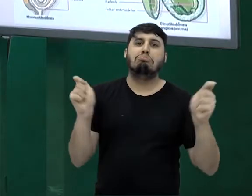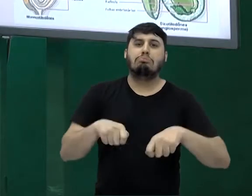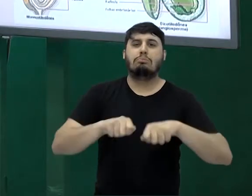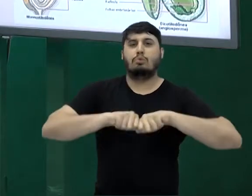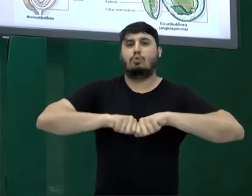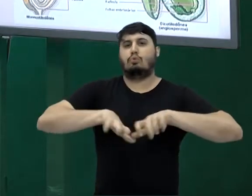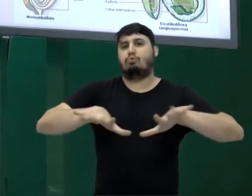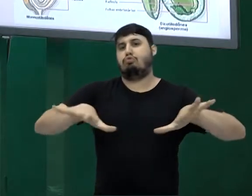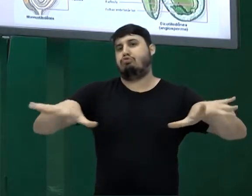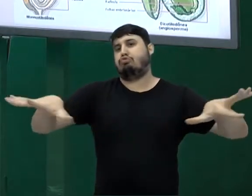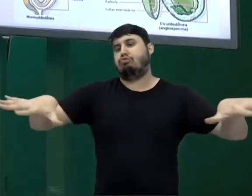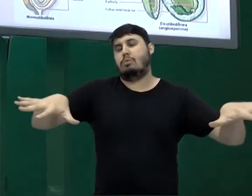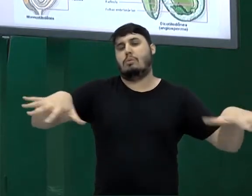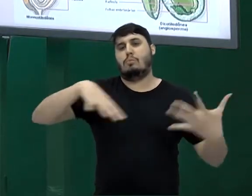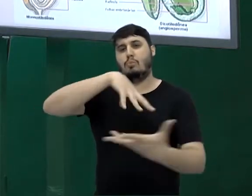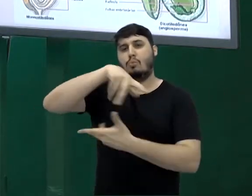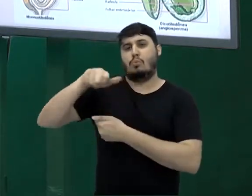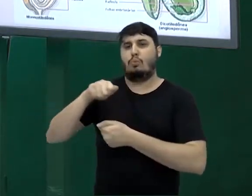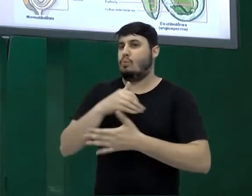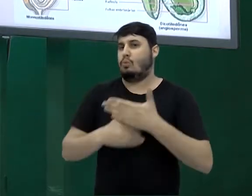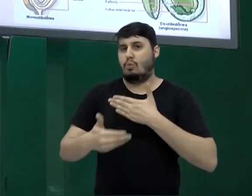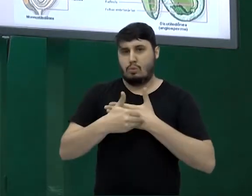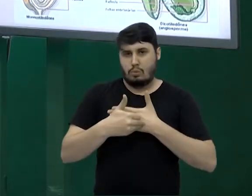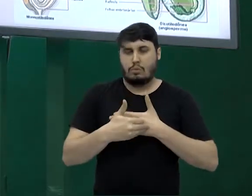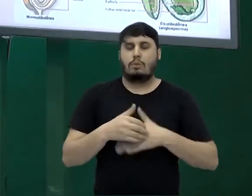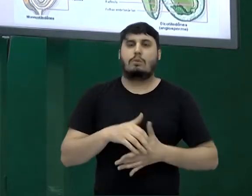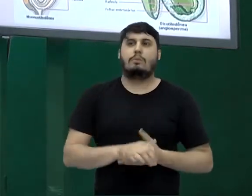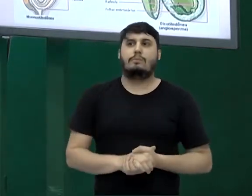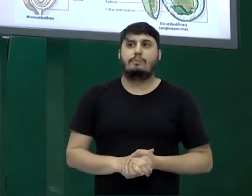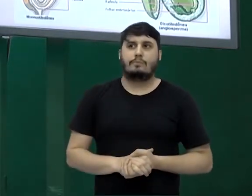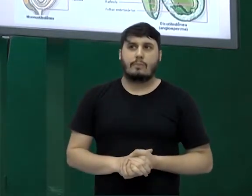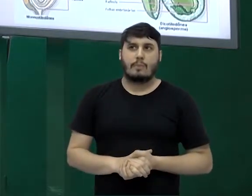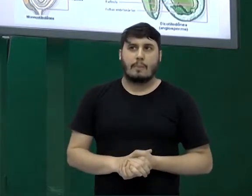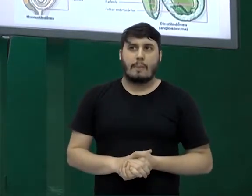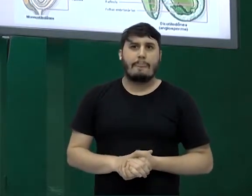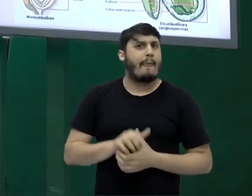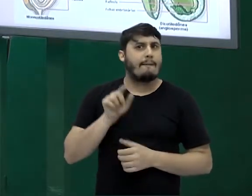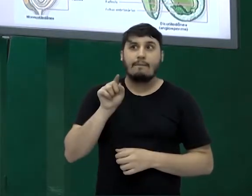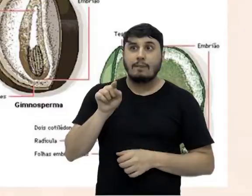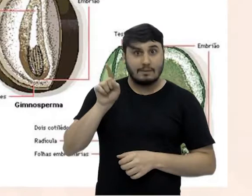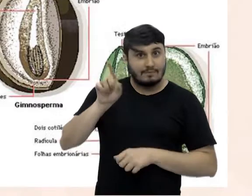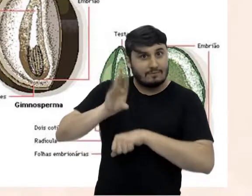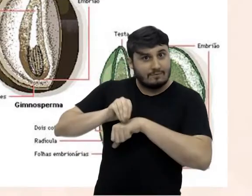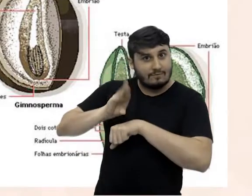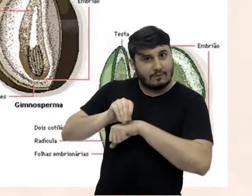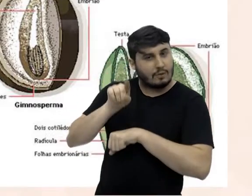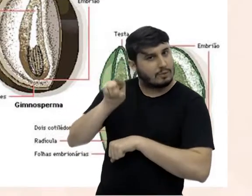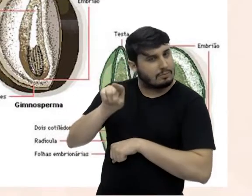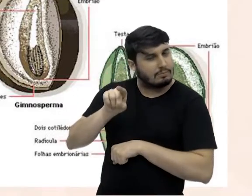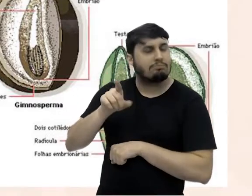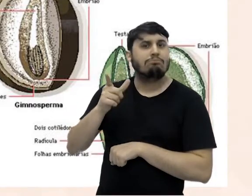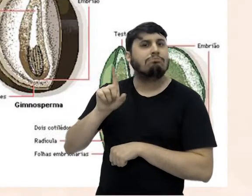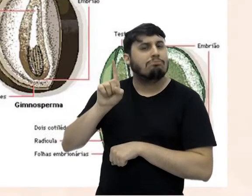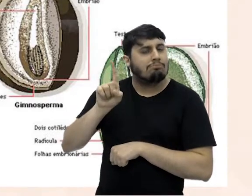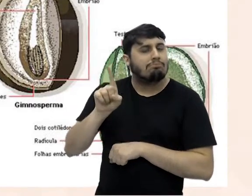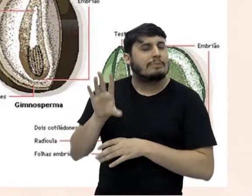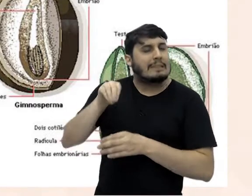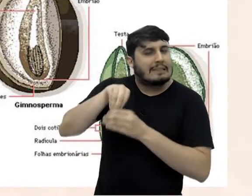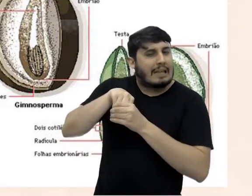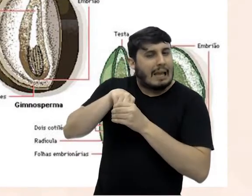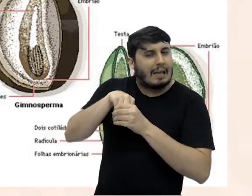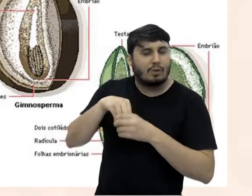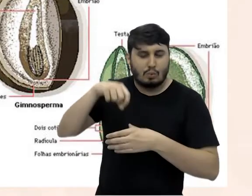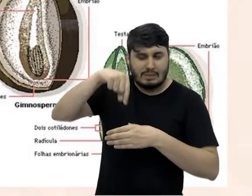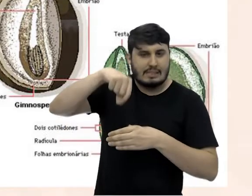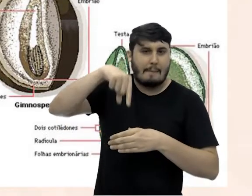terrestre. Como eu disse a vocês, eu até adiantei um pouco com os slides, mas olha, justamente isso, ó. A semente,